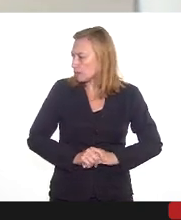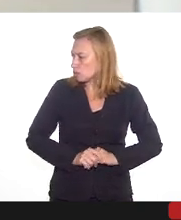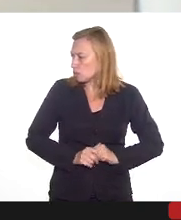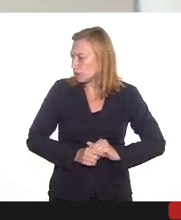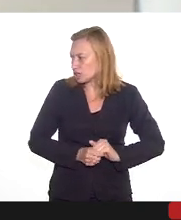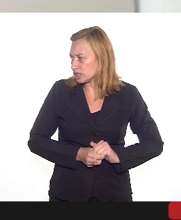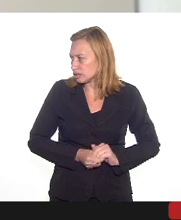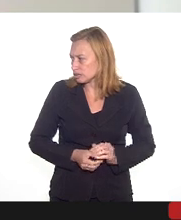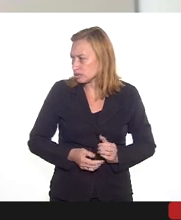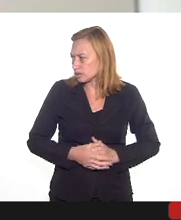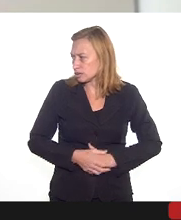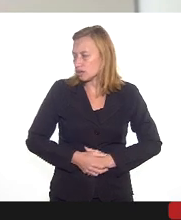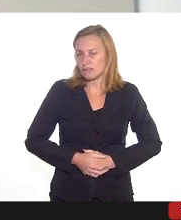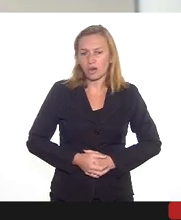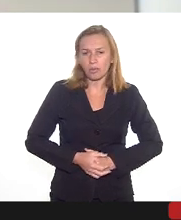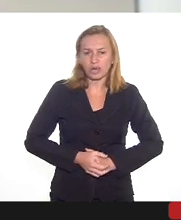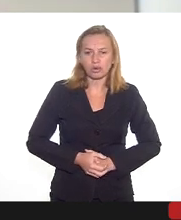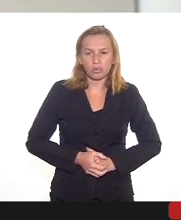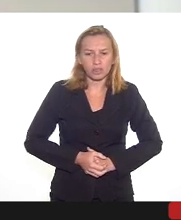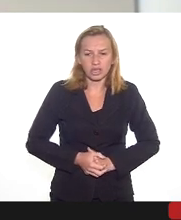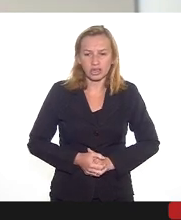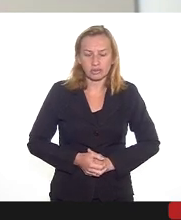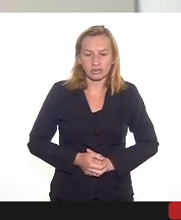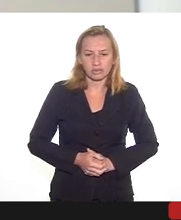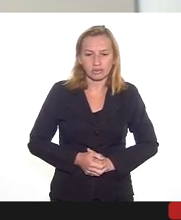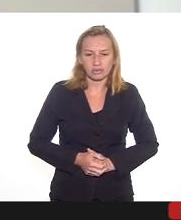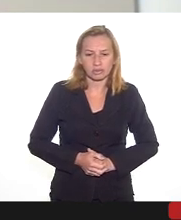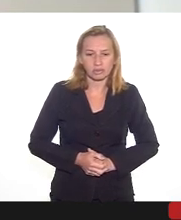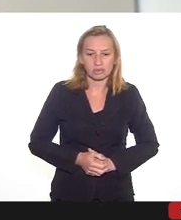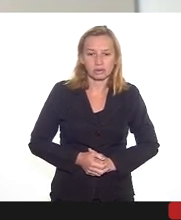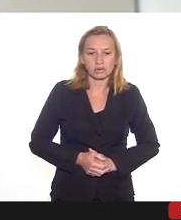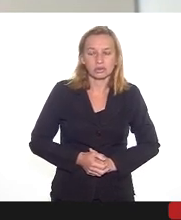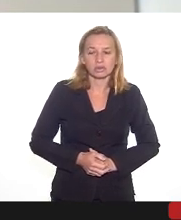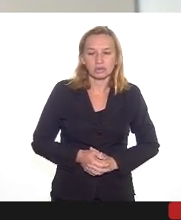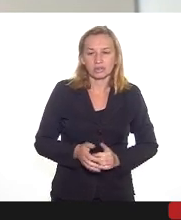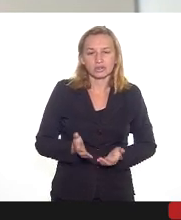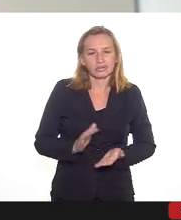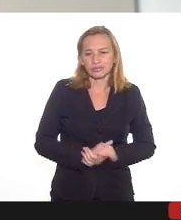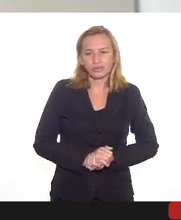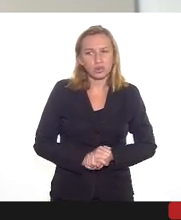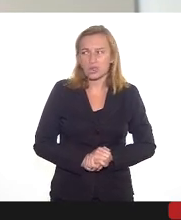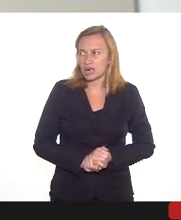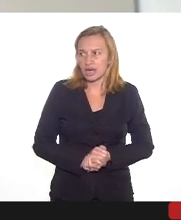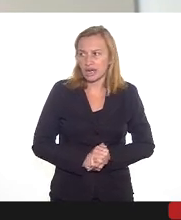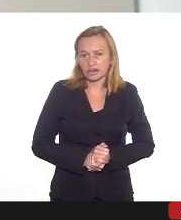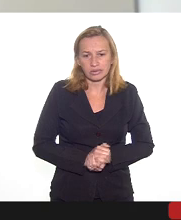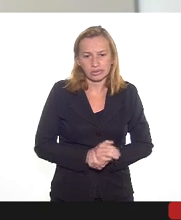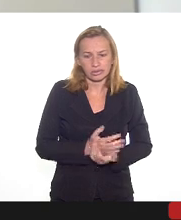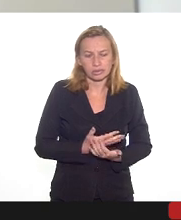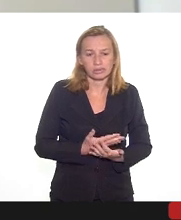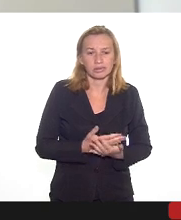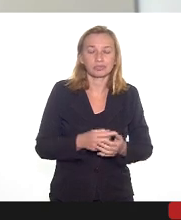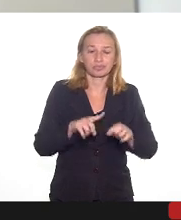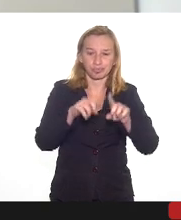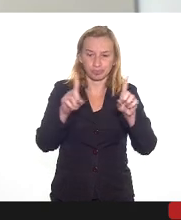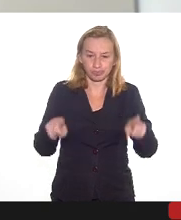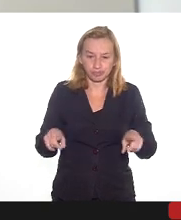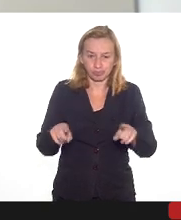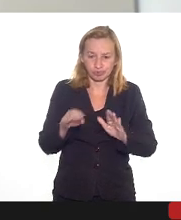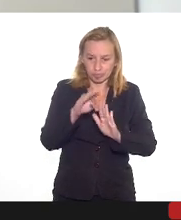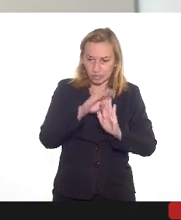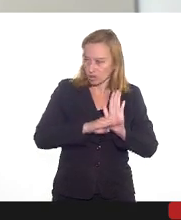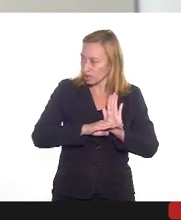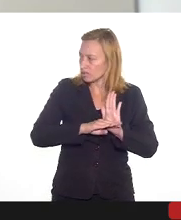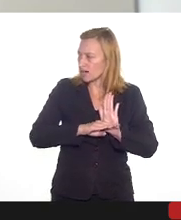agenda prioritária que passa pela recomposição das perdas dos servidores. Mas a gente sabe também que essa é a agenda mais complexa, mas é uma agenda que a gente